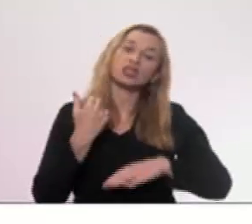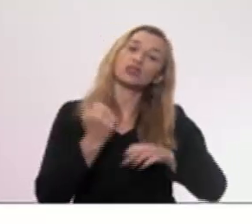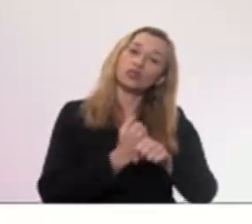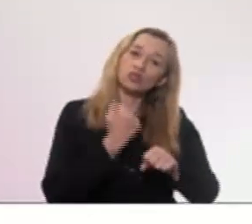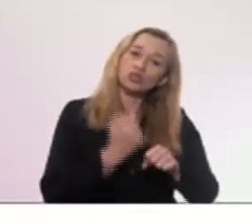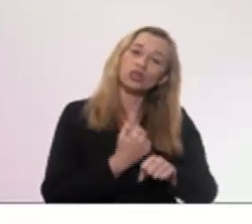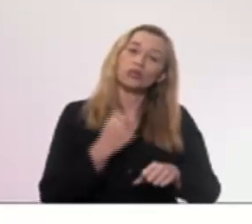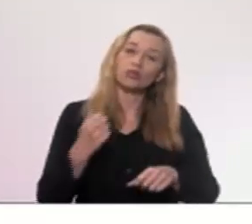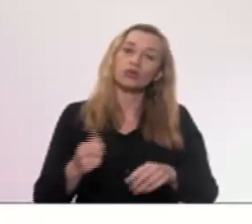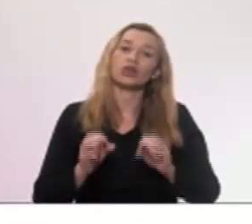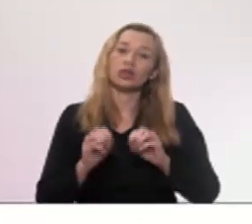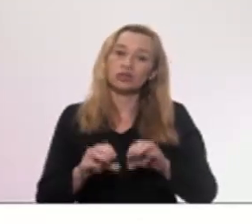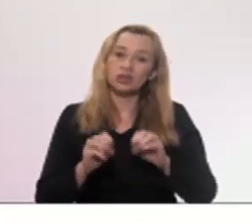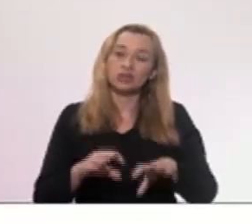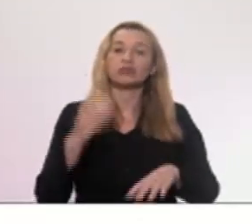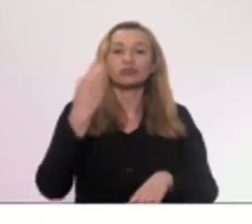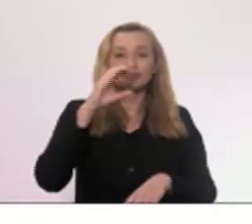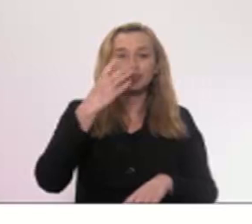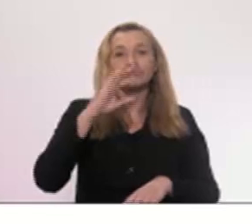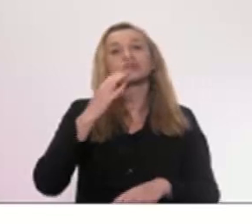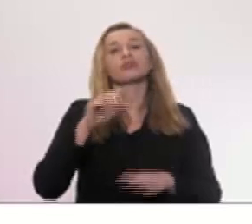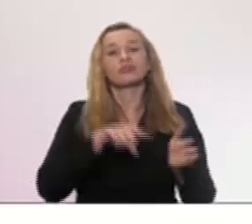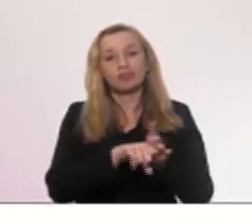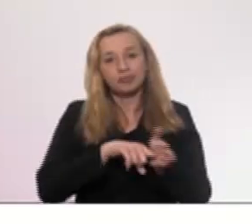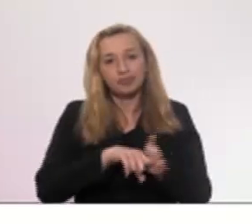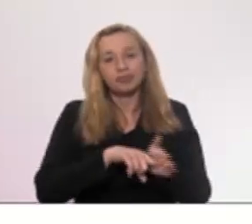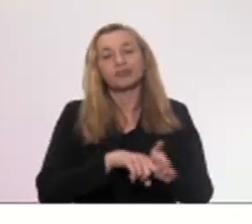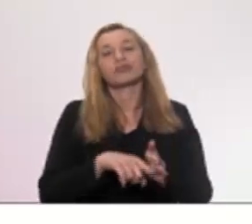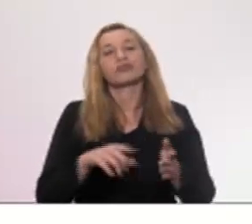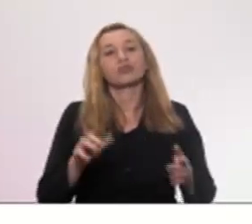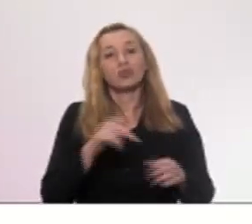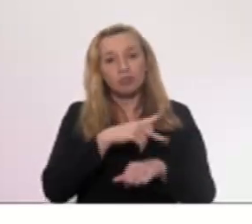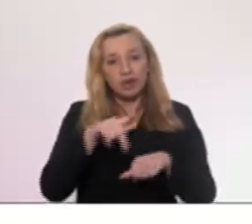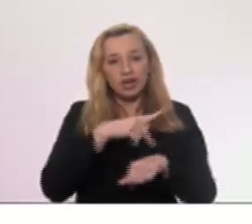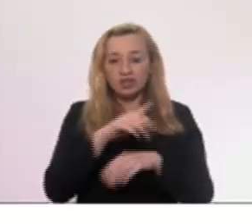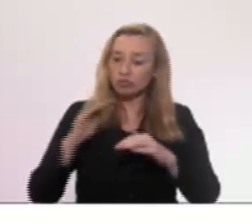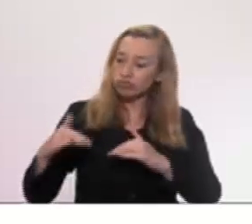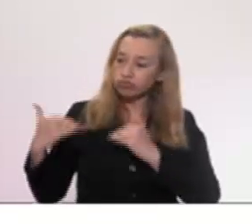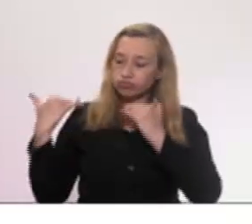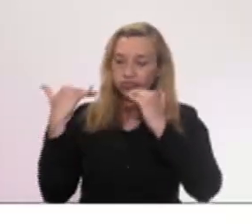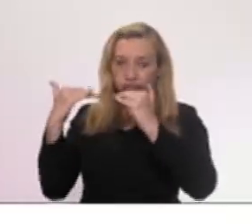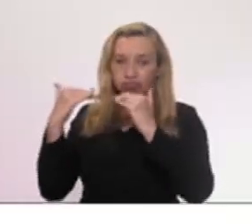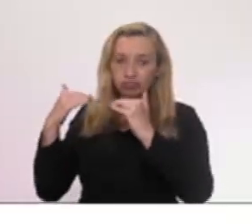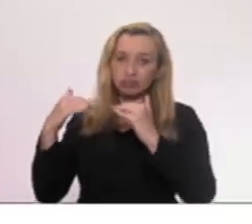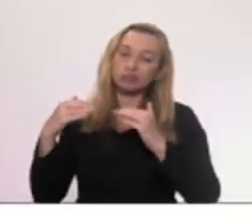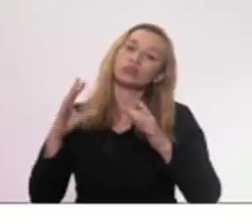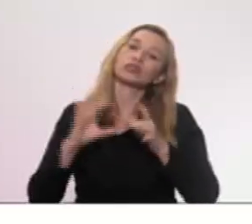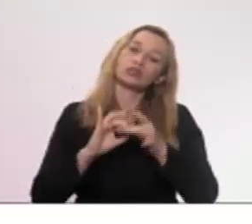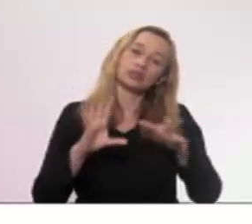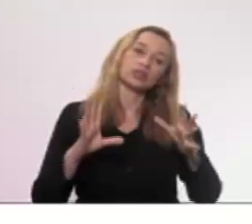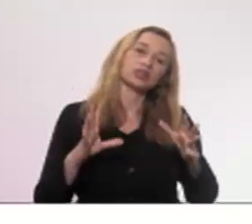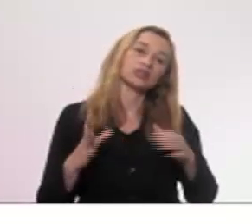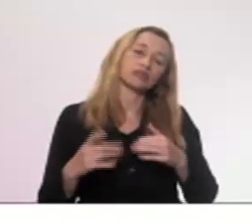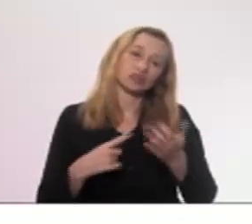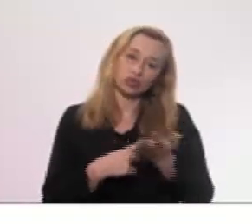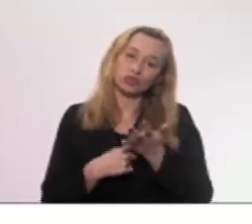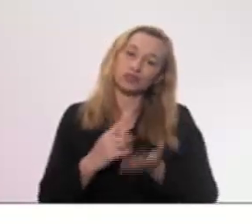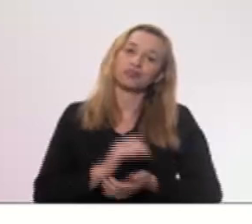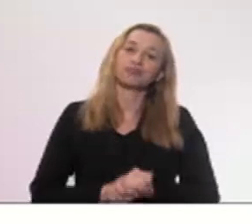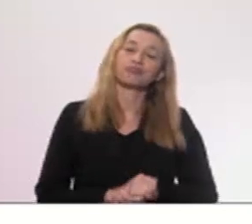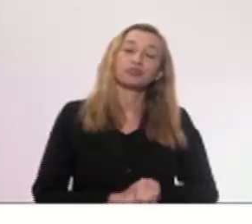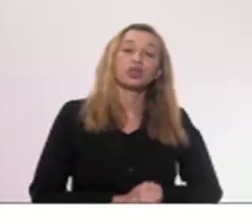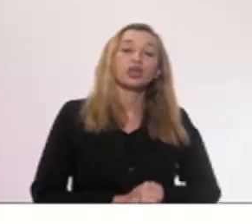pela educação, pela ciência, pela pesquisa, de um país soberano, solidário e igualitário.